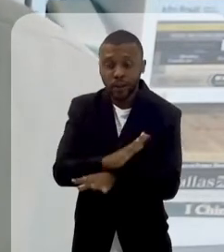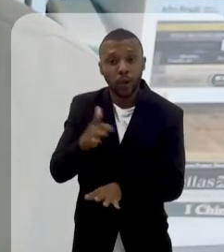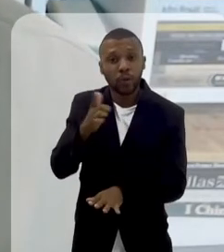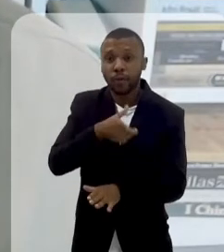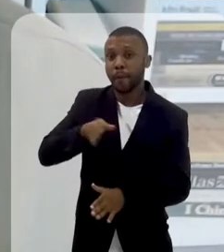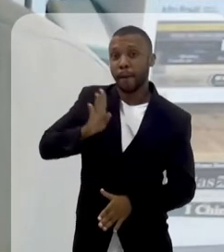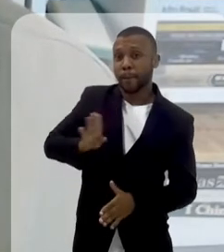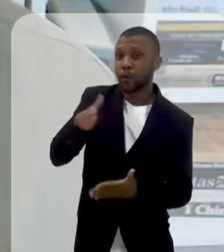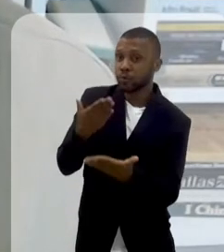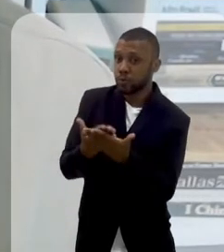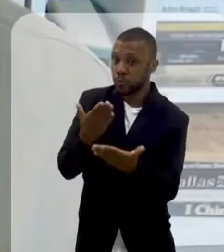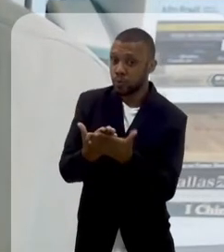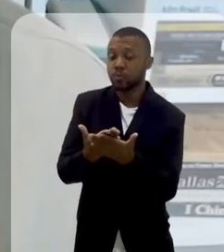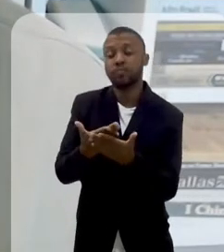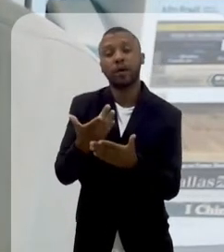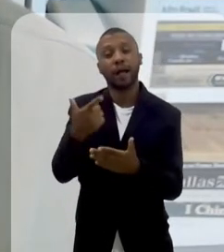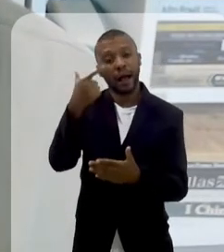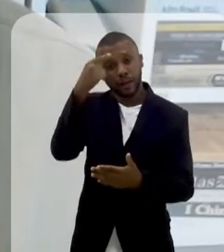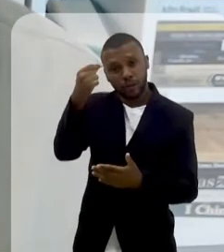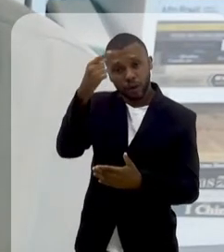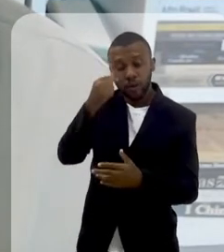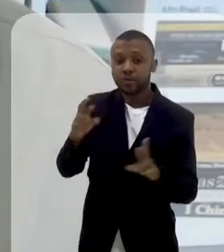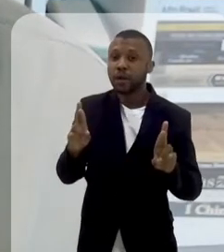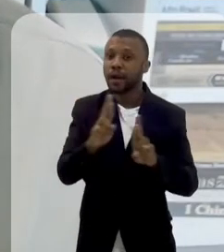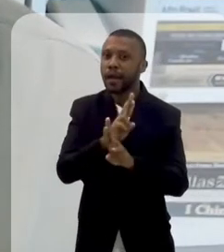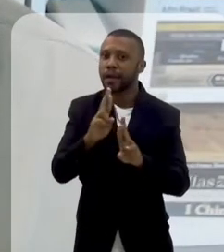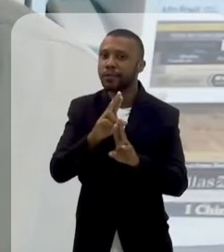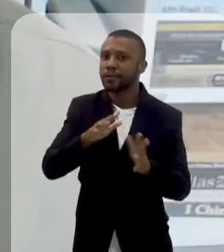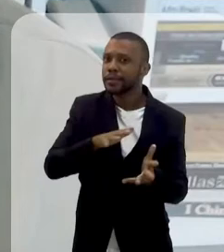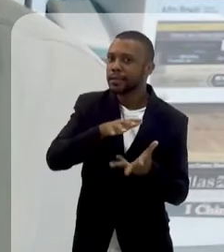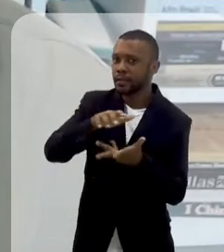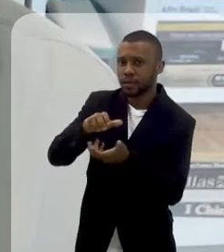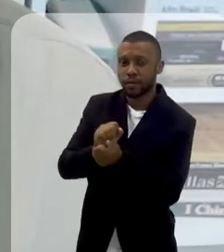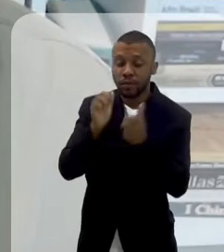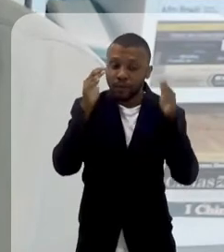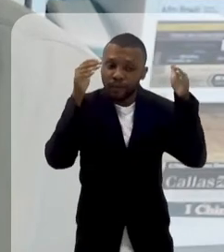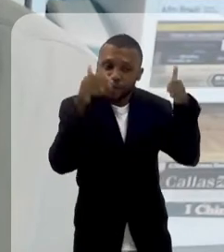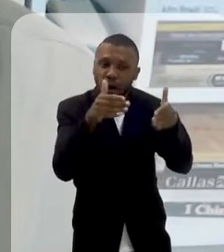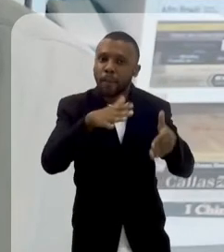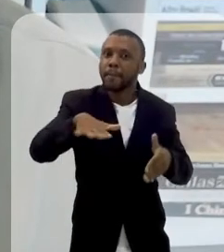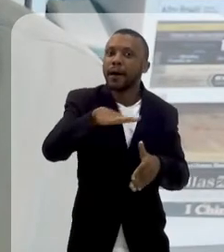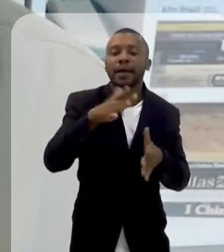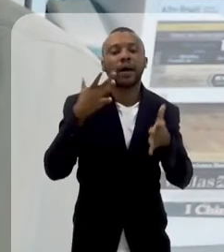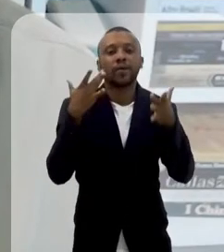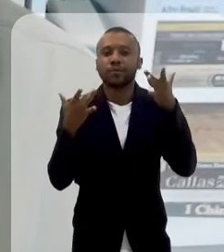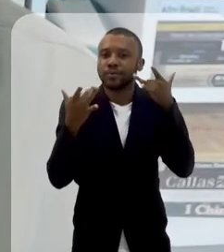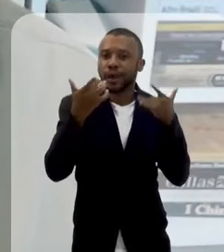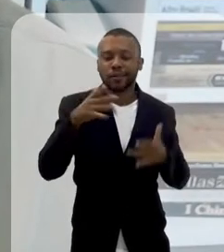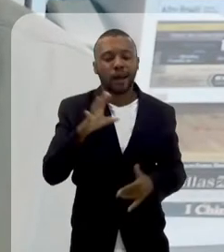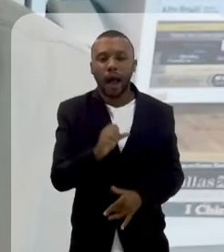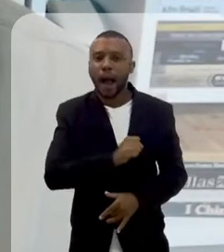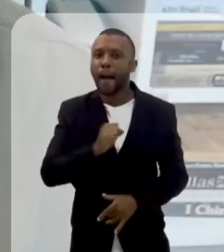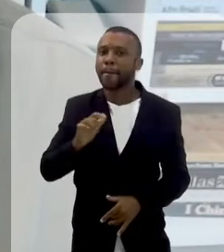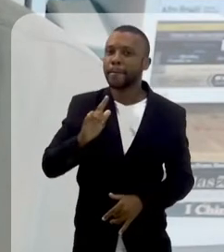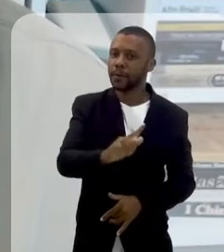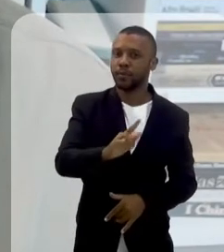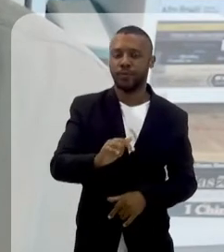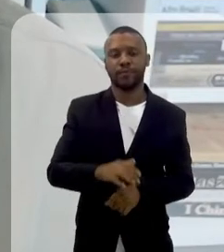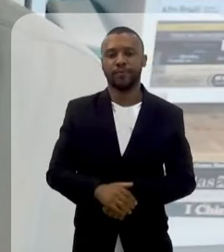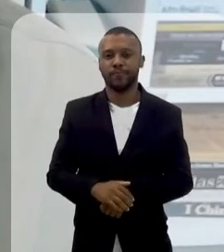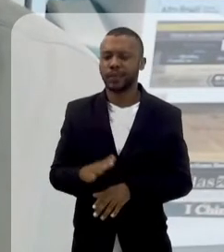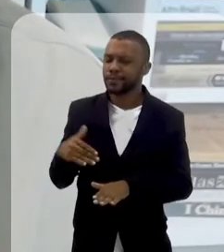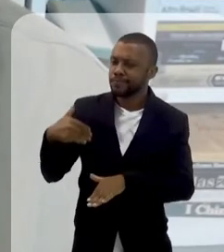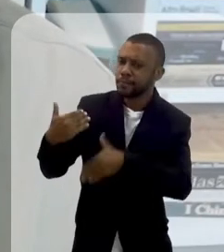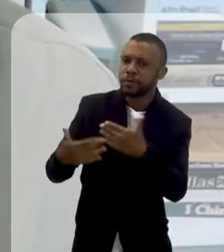cursar Relações Internacionais no IESB, onde ele trava o primeiro contato com o teatro, pelo qual se apaixona. Depois de uma